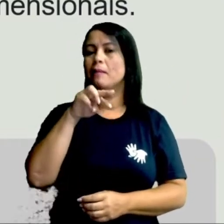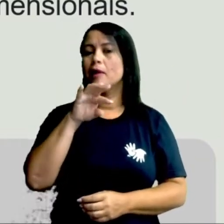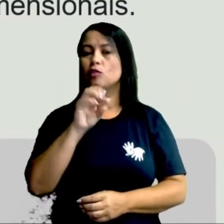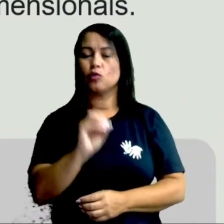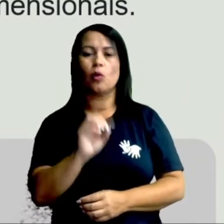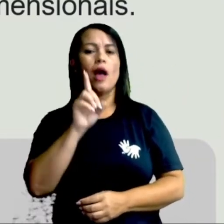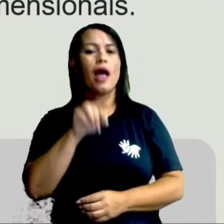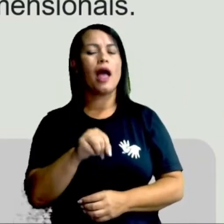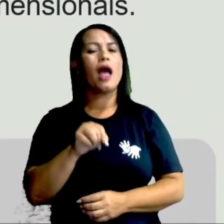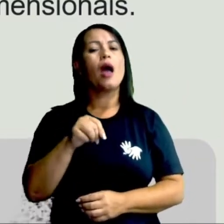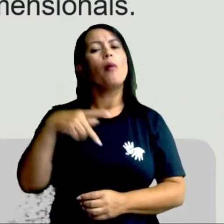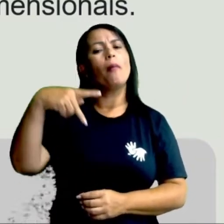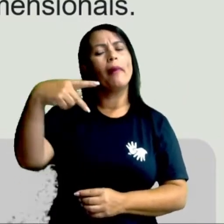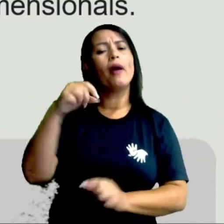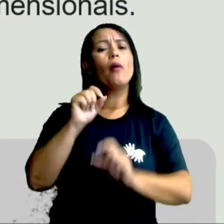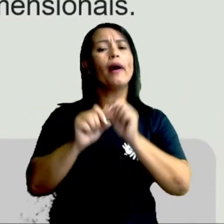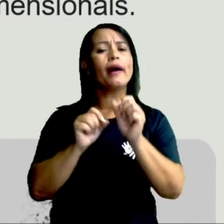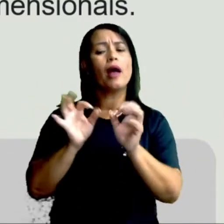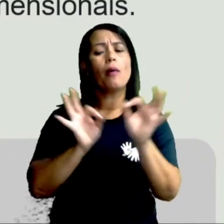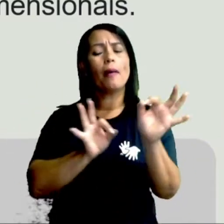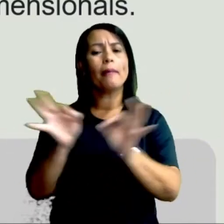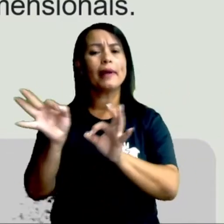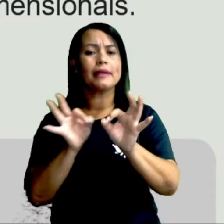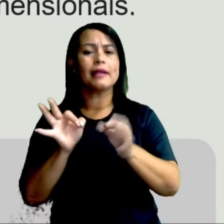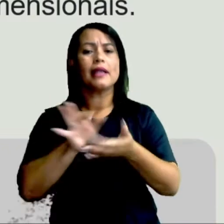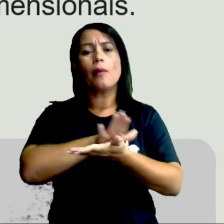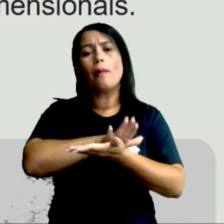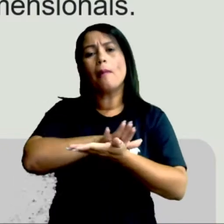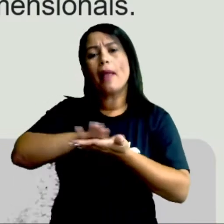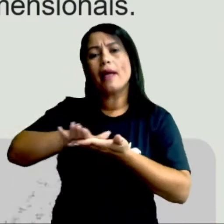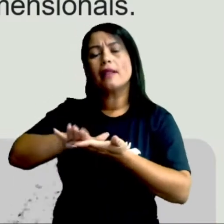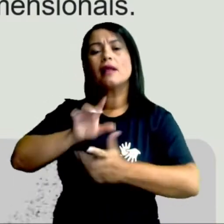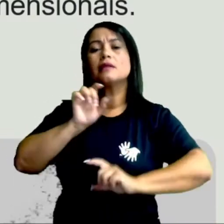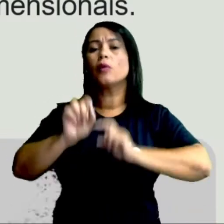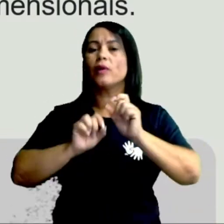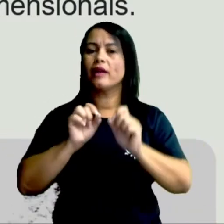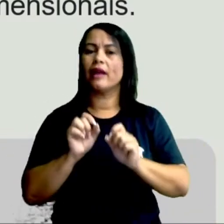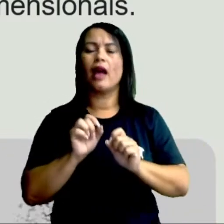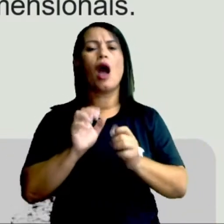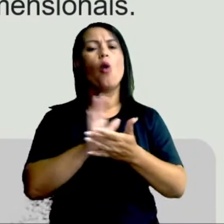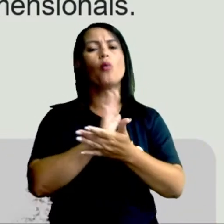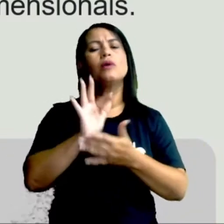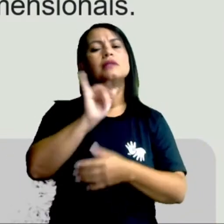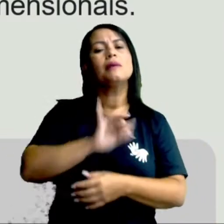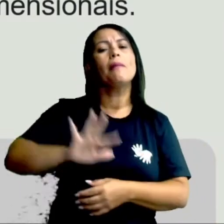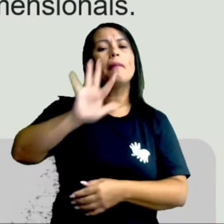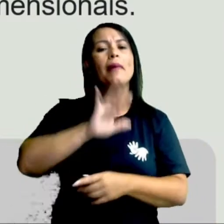medida observada em figuras geométricas planas, isto é, figuras